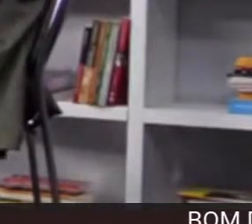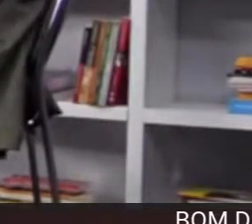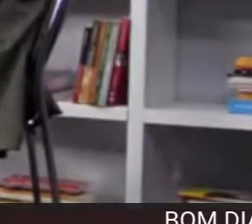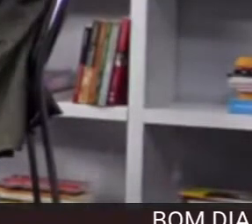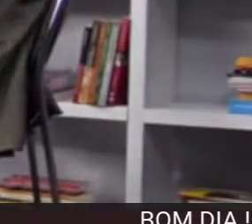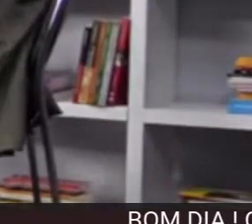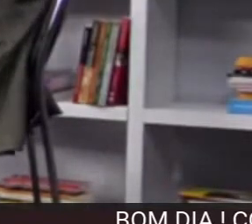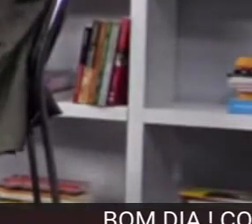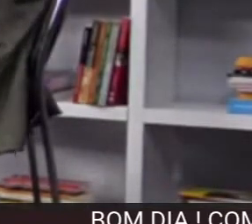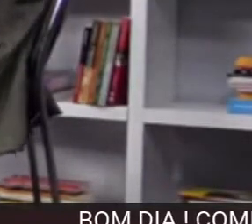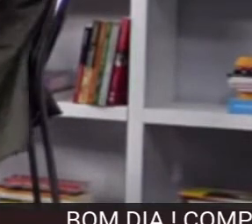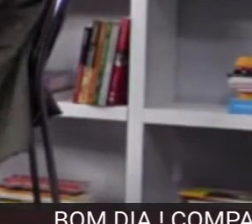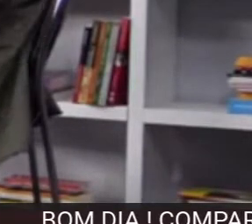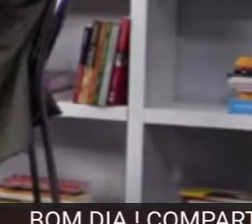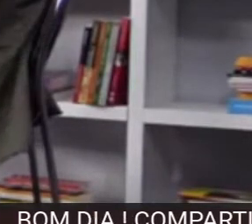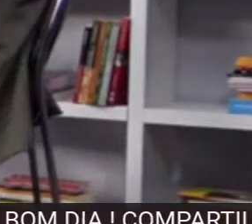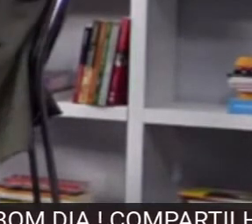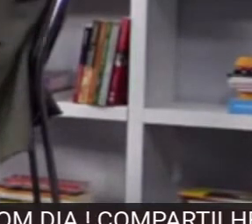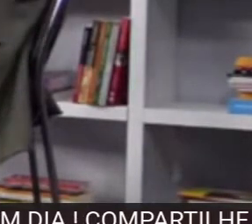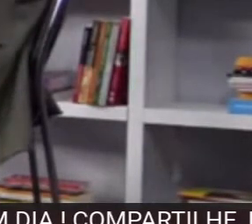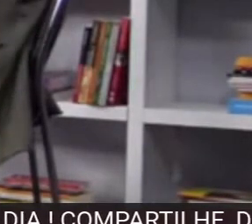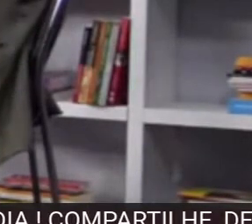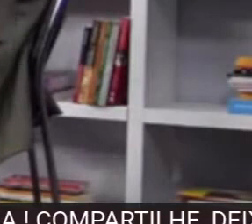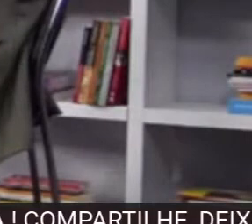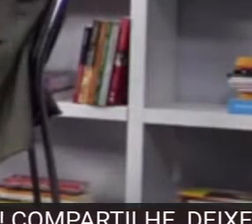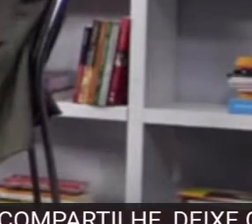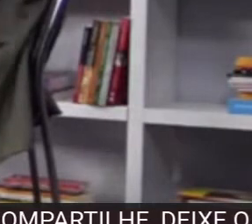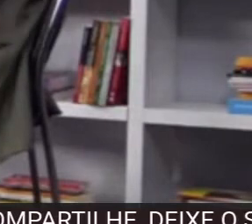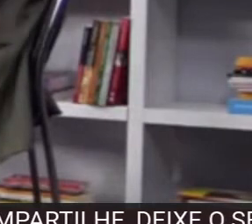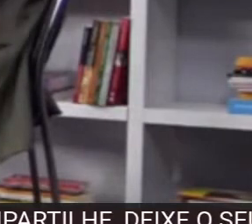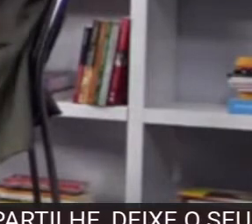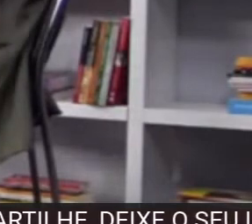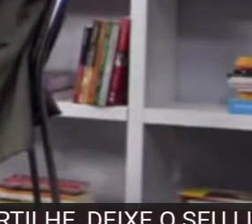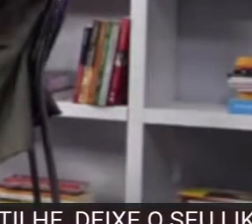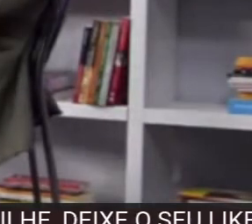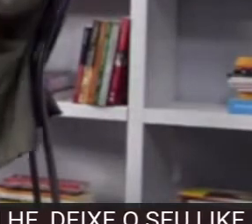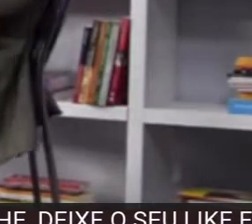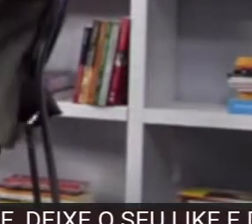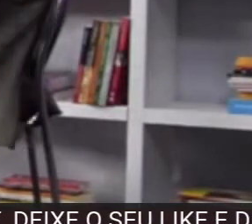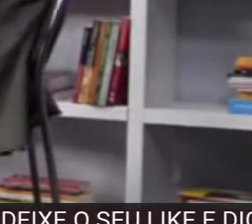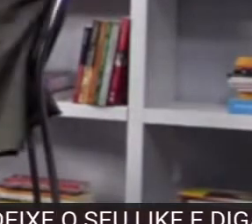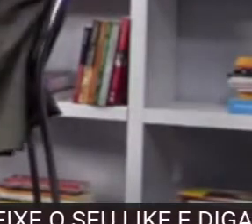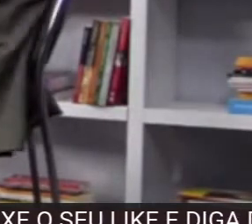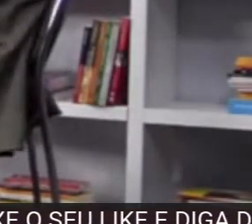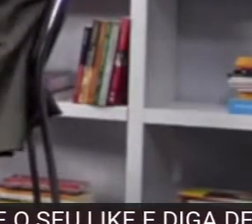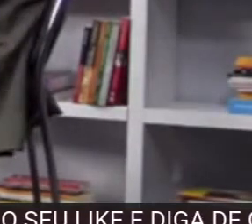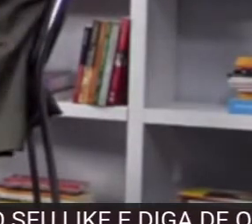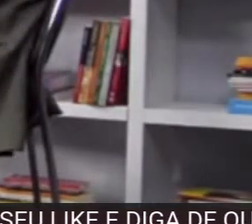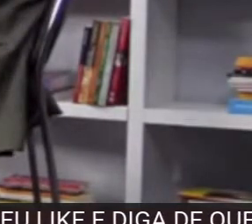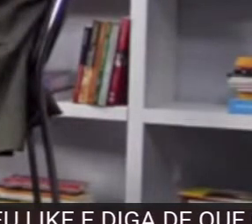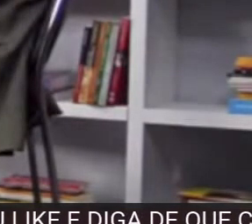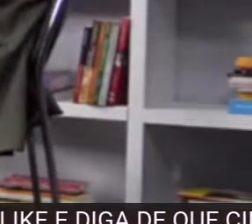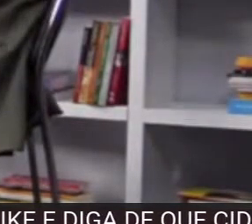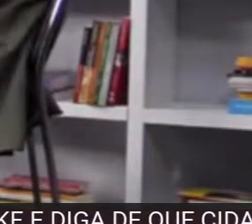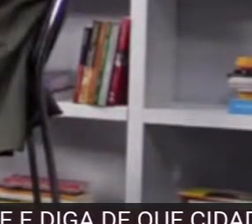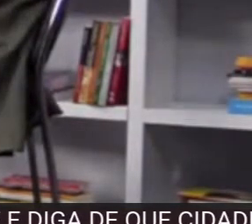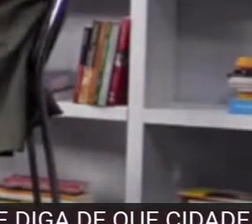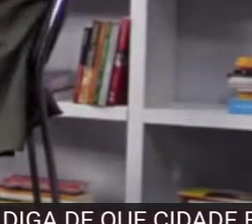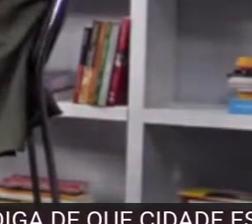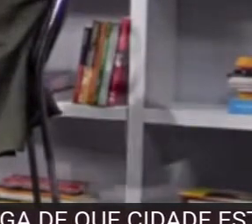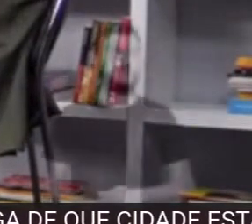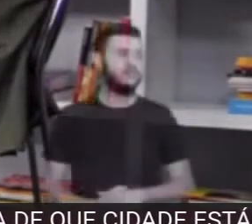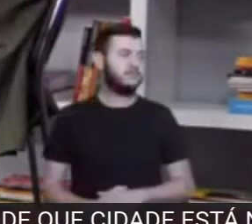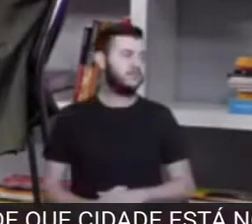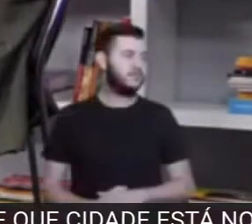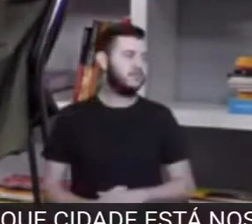horas. Não precisa explicar o nome e o objetivo desse programa é toda sexta-feira nós temos aqui uma